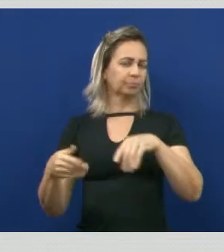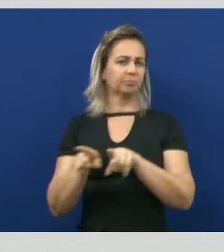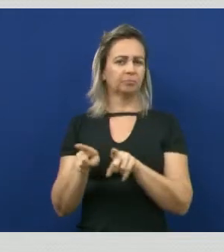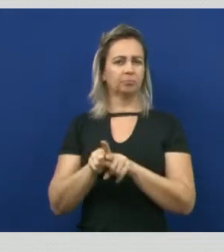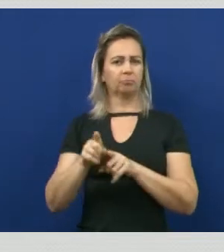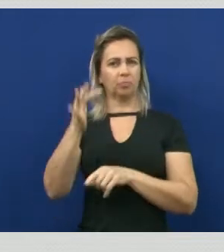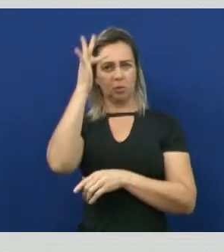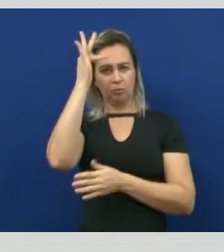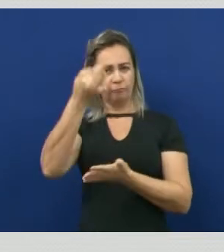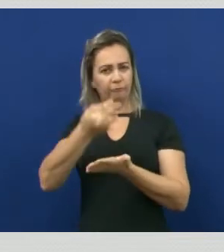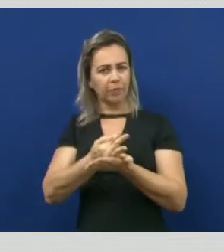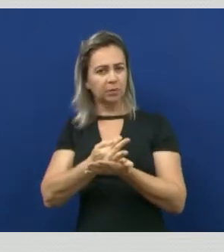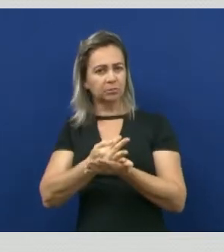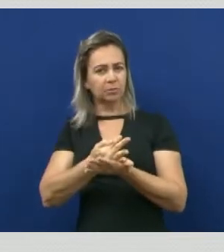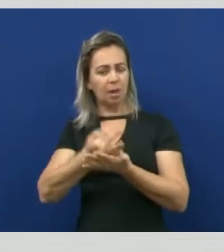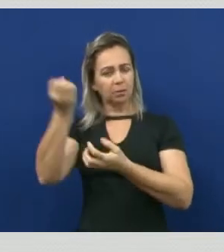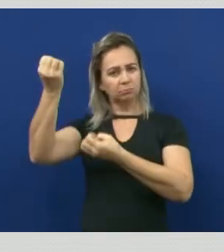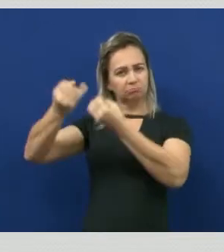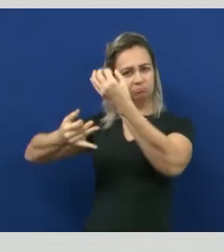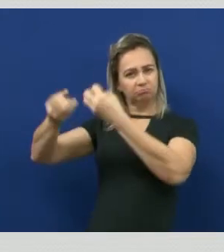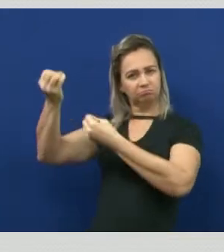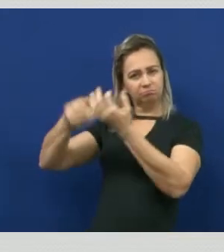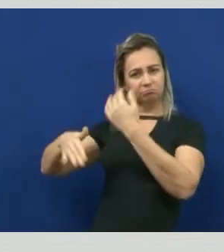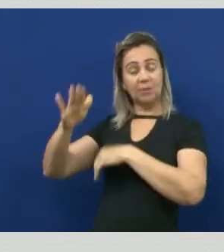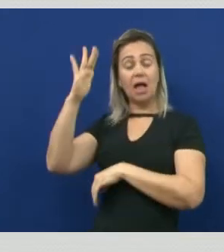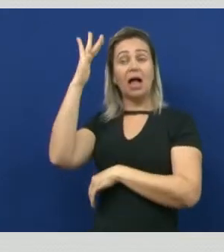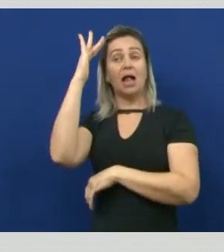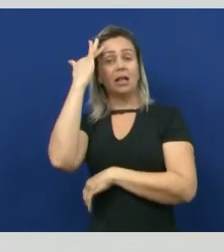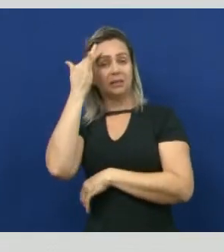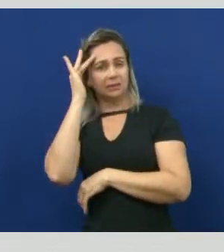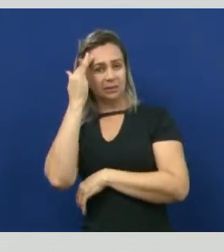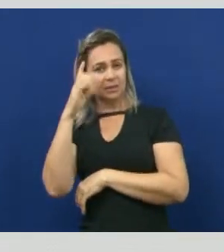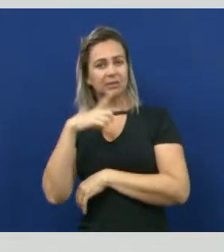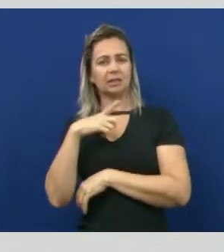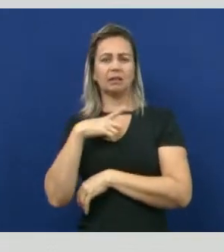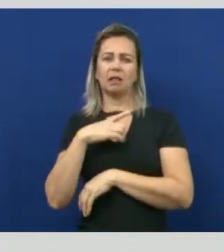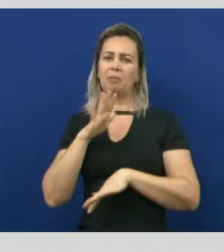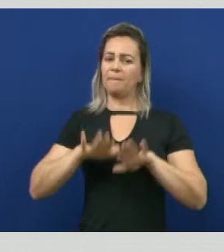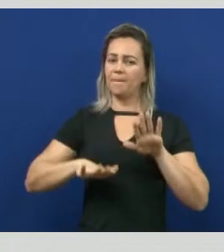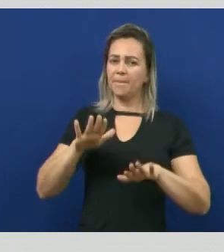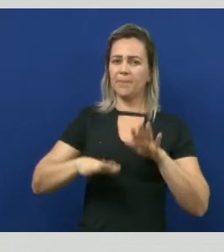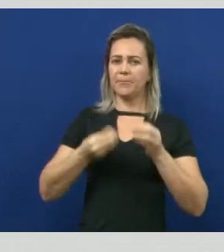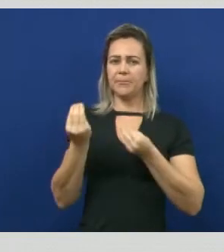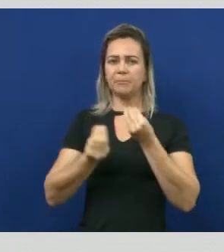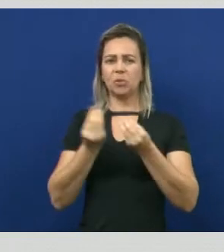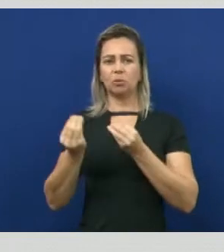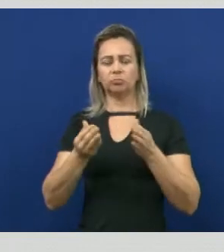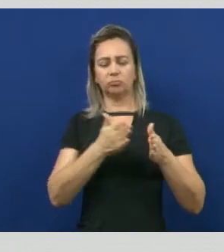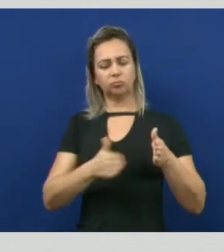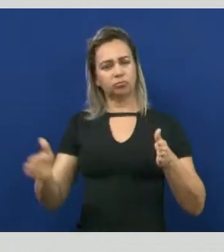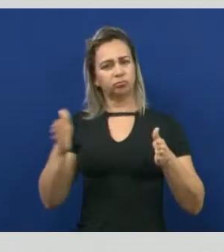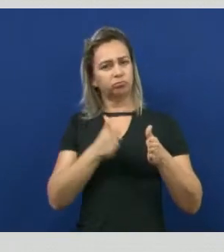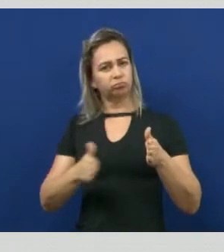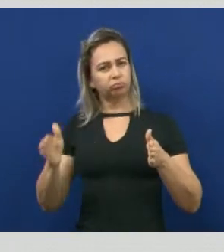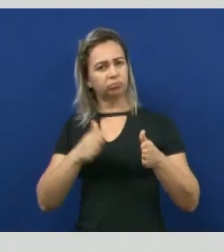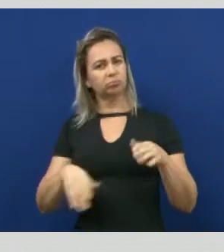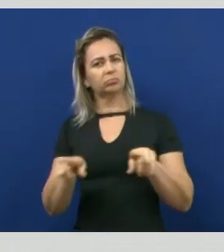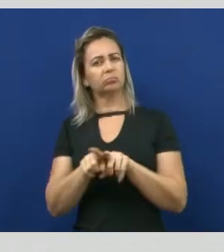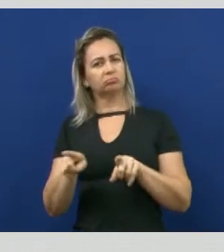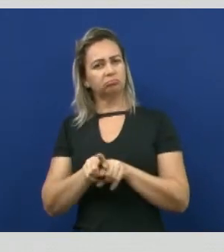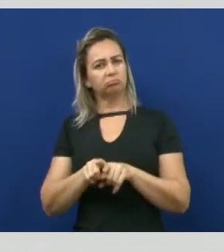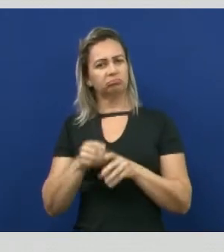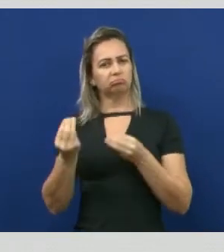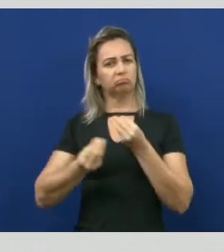fé, certo? Aí a gente pode até elencar, principalmente a esse período, principalmente o advento das